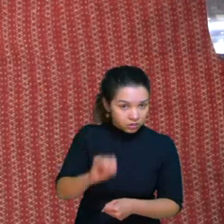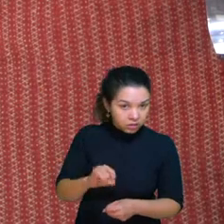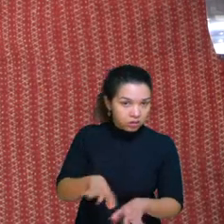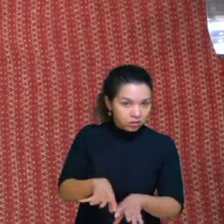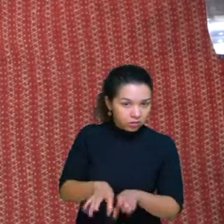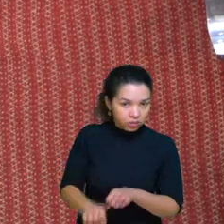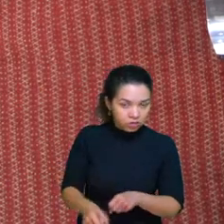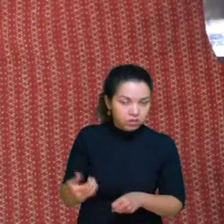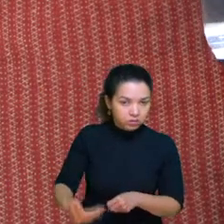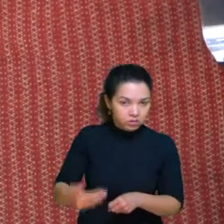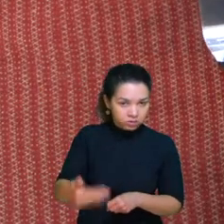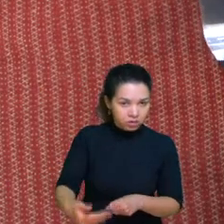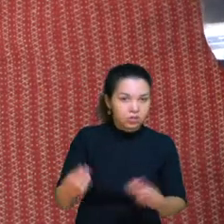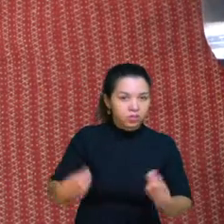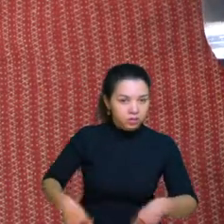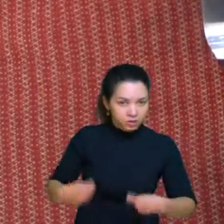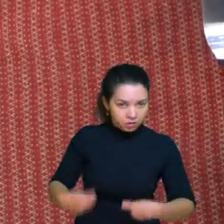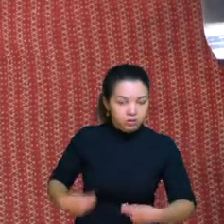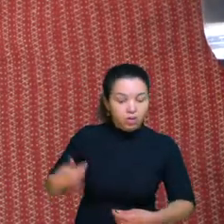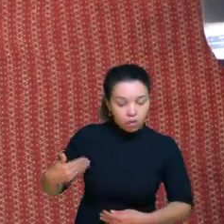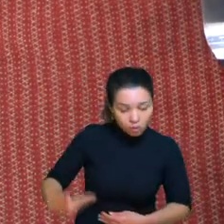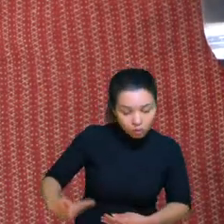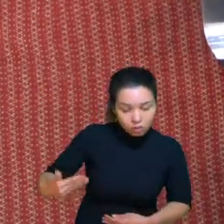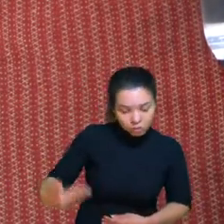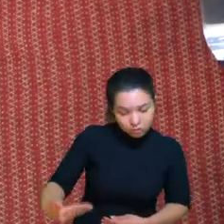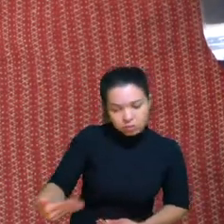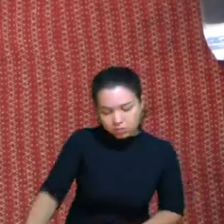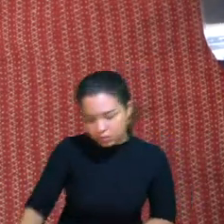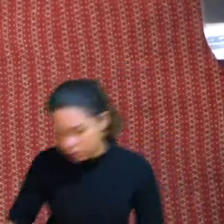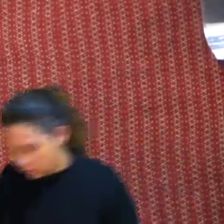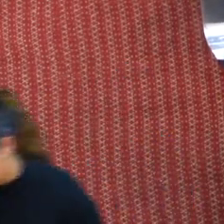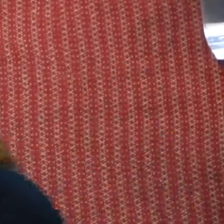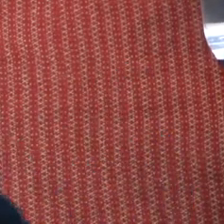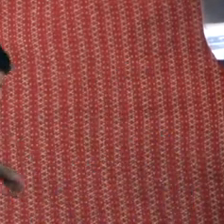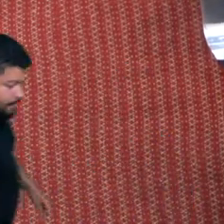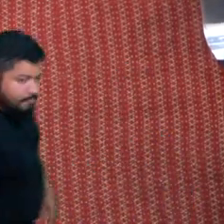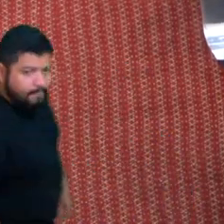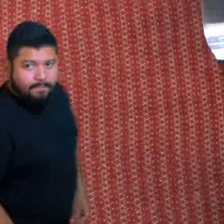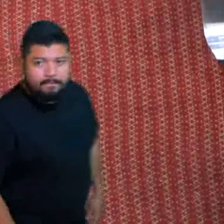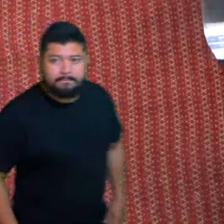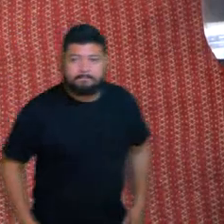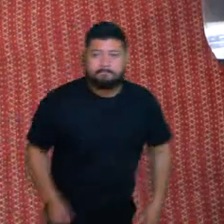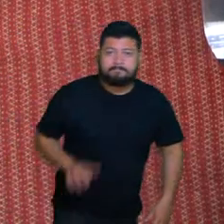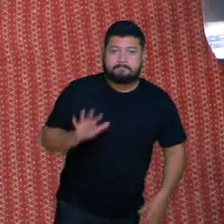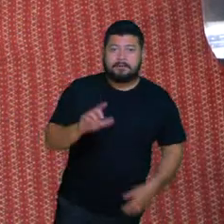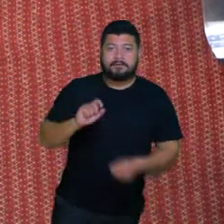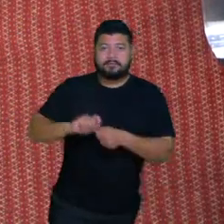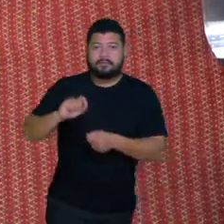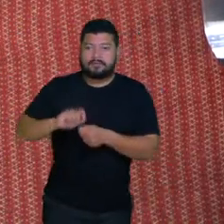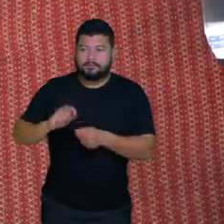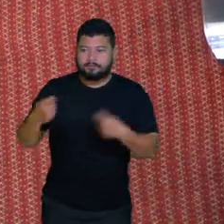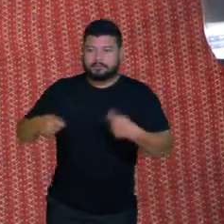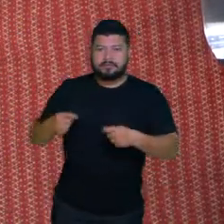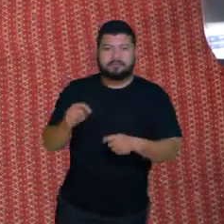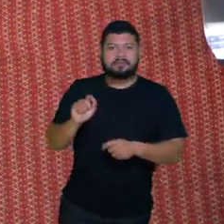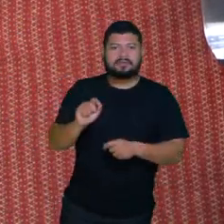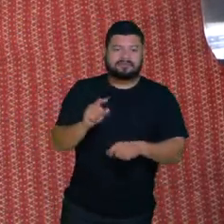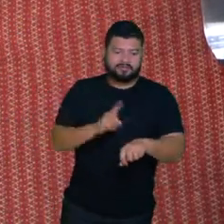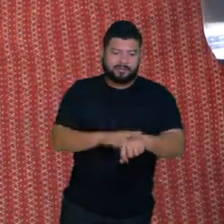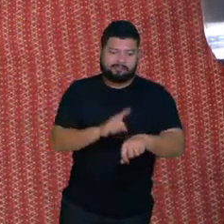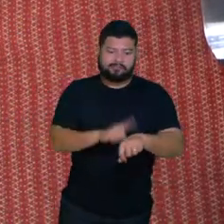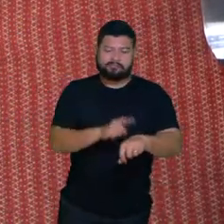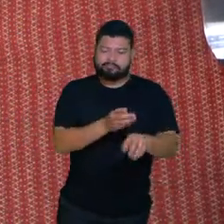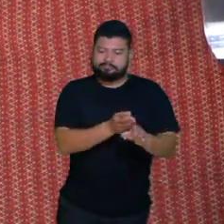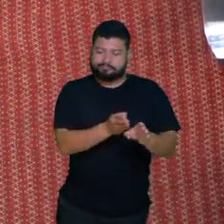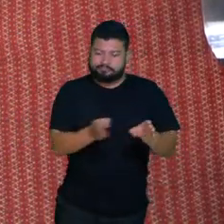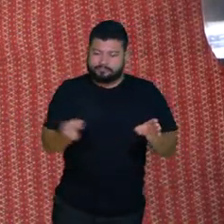continuada ela é contínua e para que faça isso tem que ter tempo e tempo